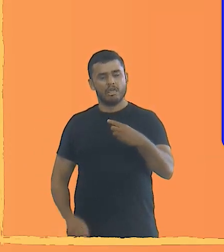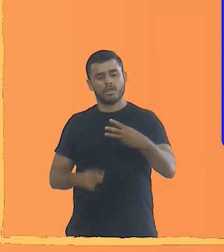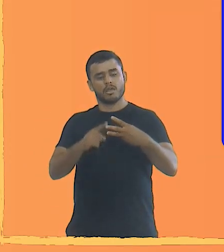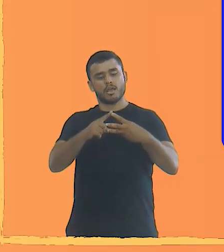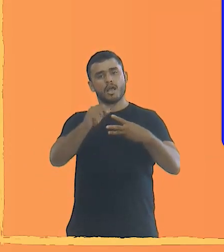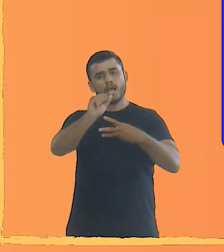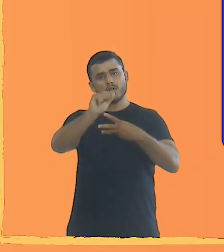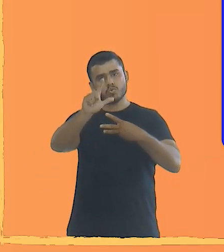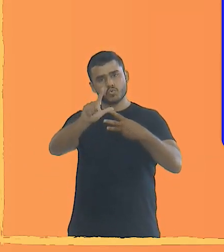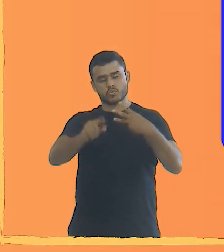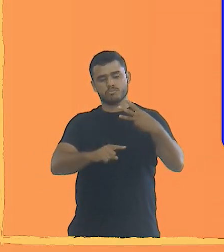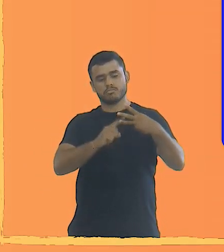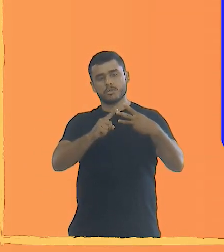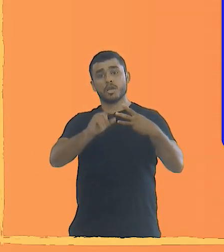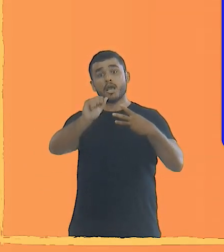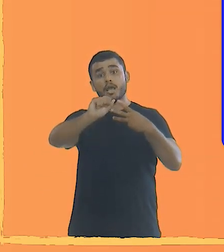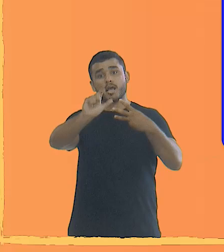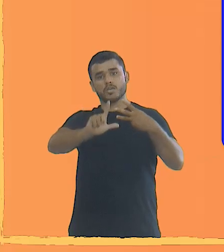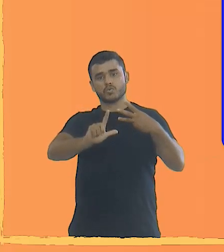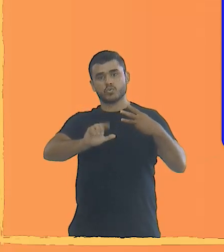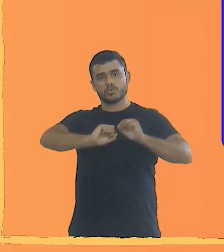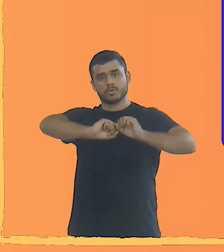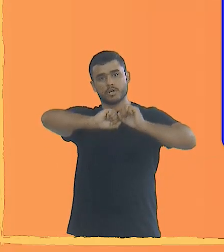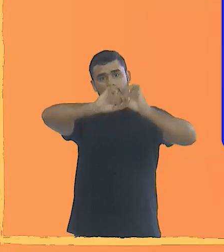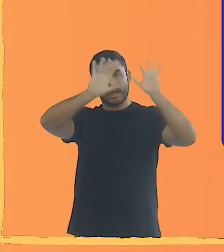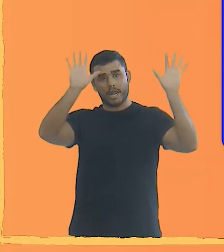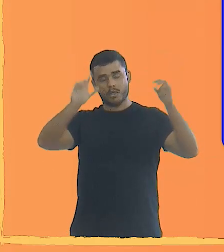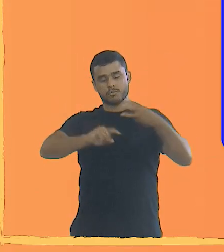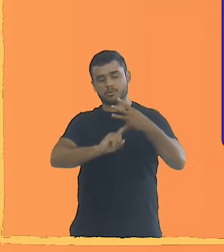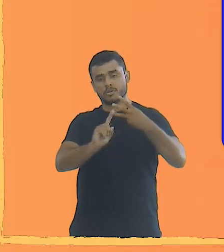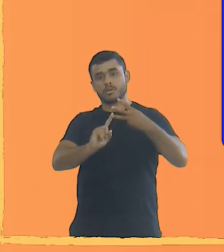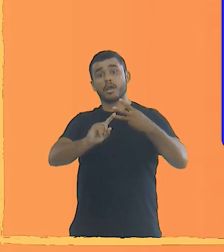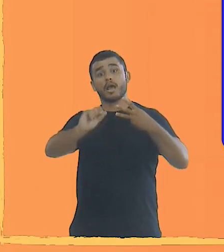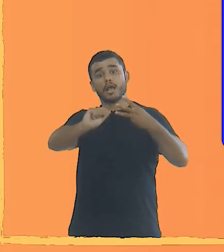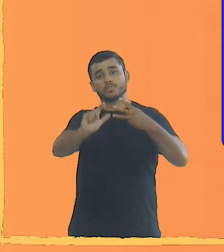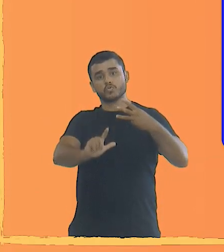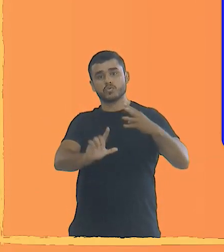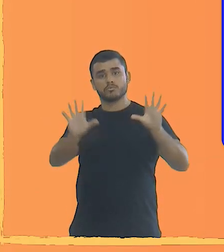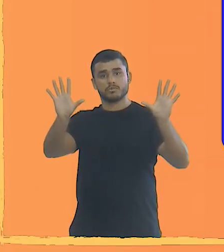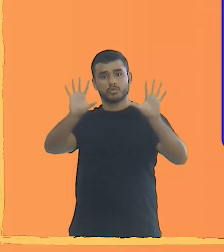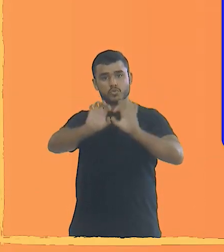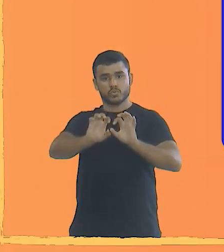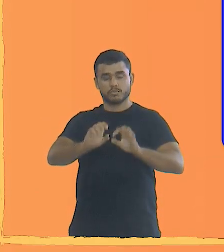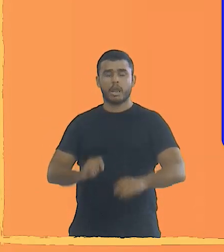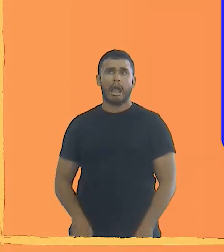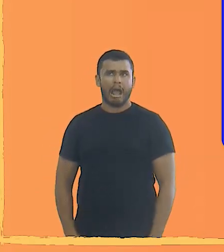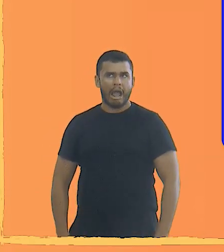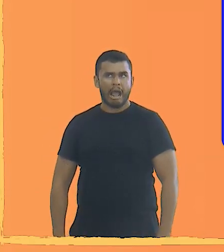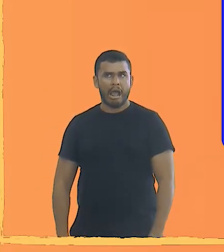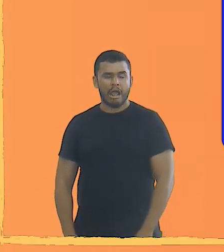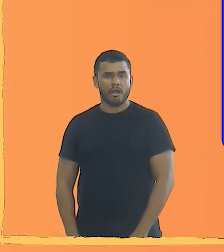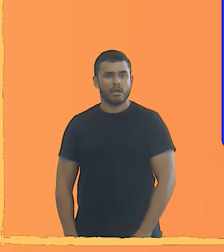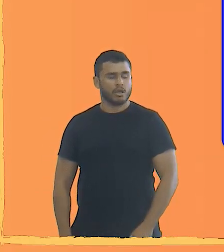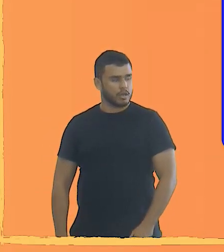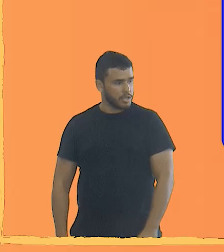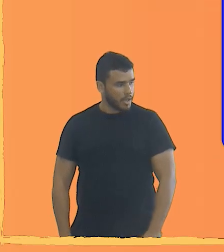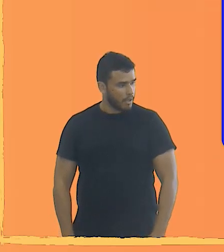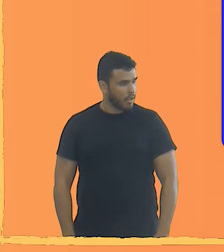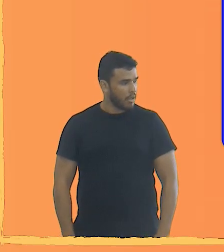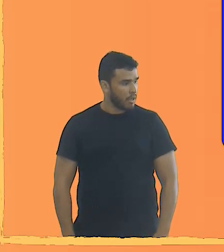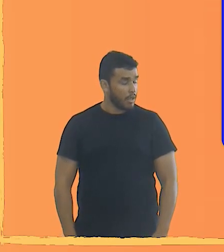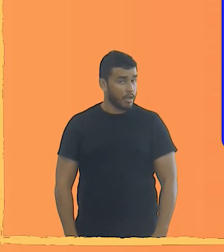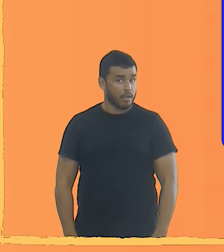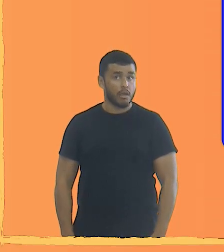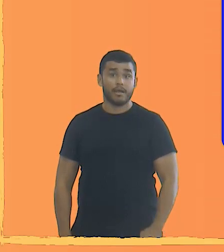texto está escrito que, além dessas cores primárias, você tem o preto e o branco, que eles podem